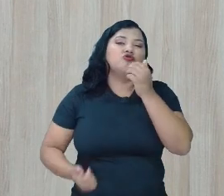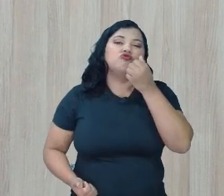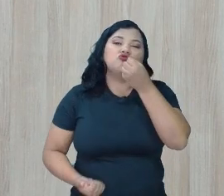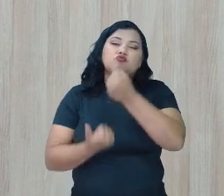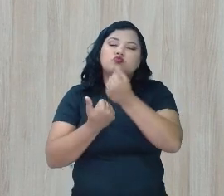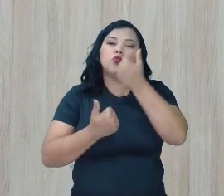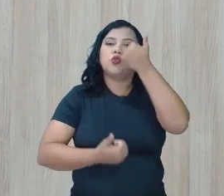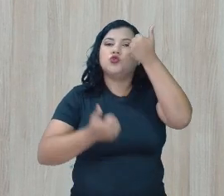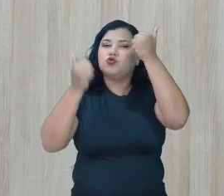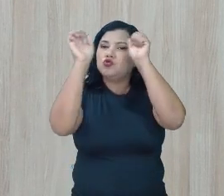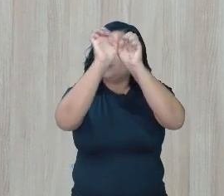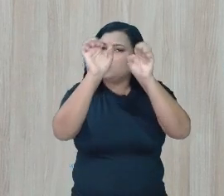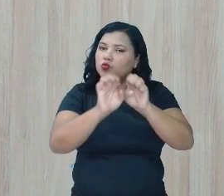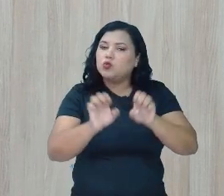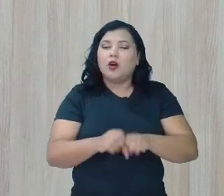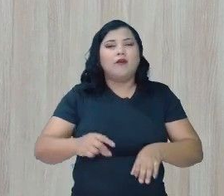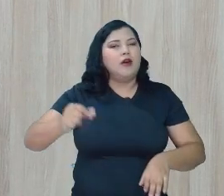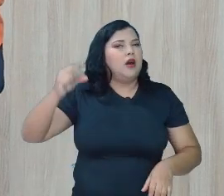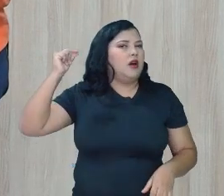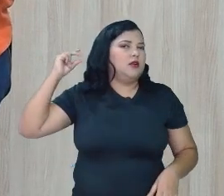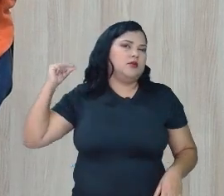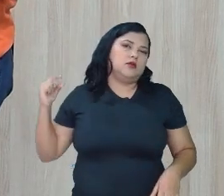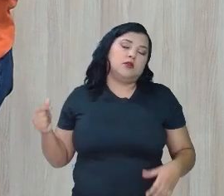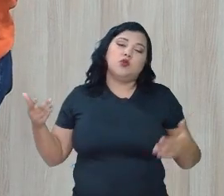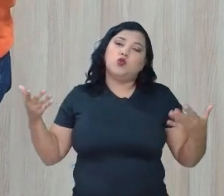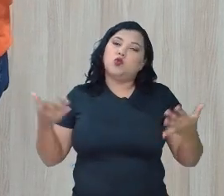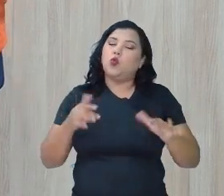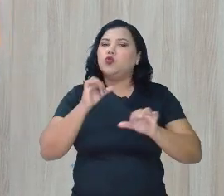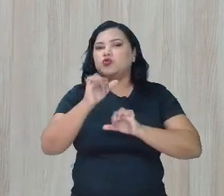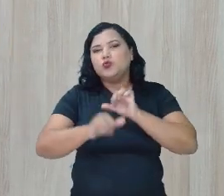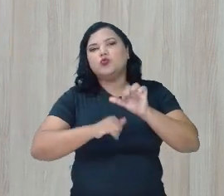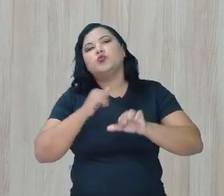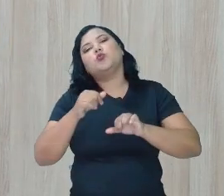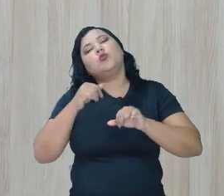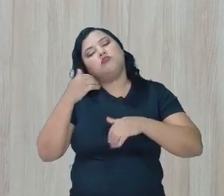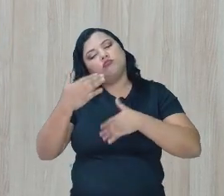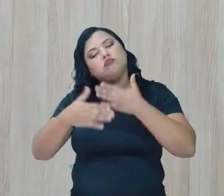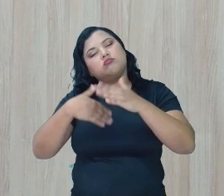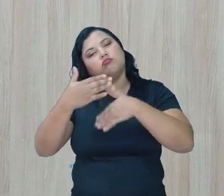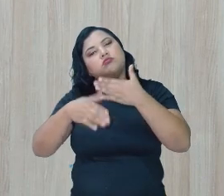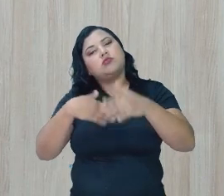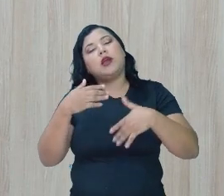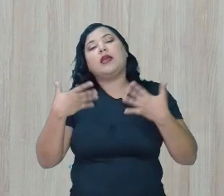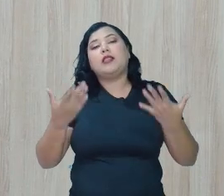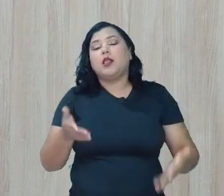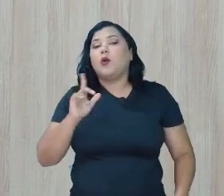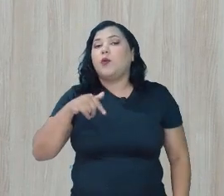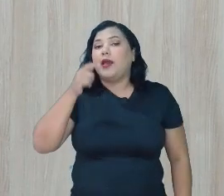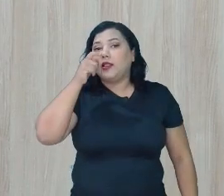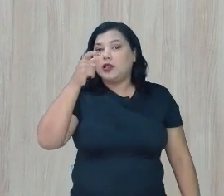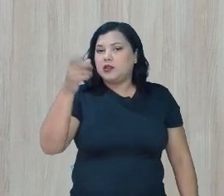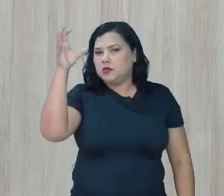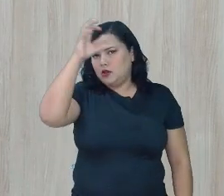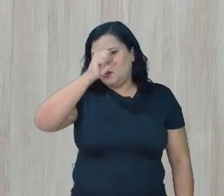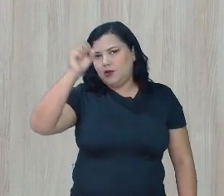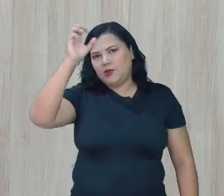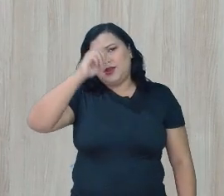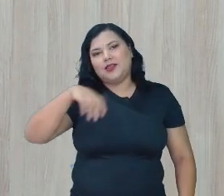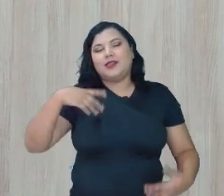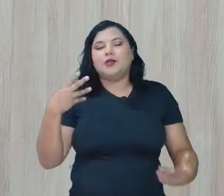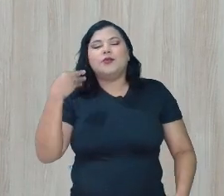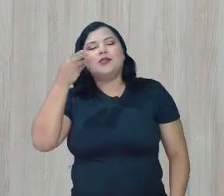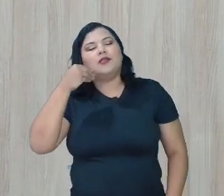termos e agora muda tudo isso. E isso é interessante, não é? Aprender sobre isso, vivenciar isso lendo